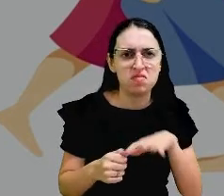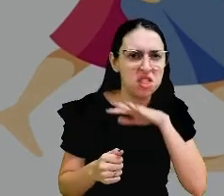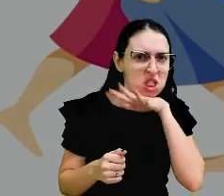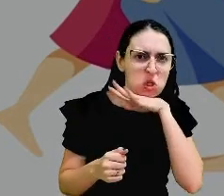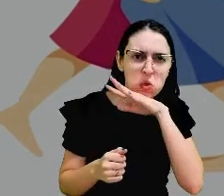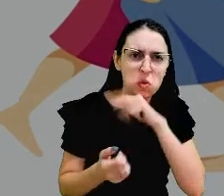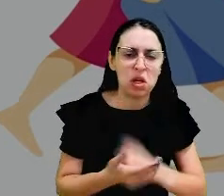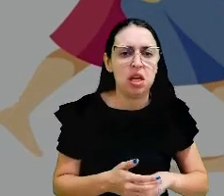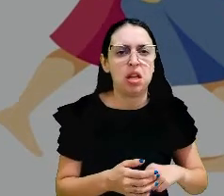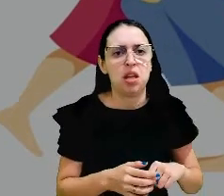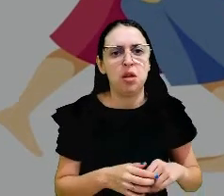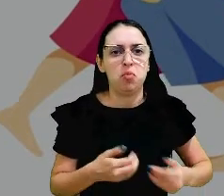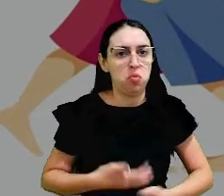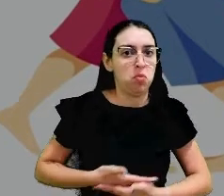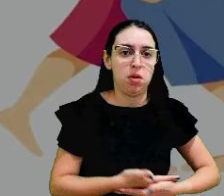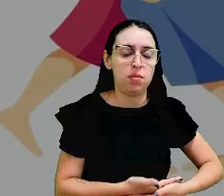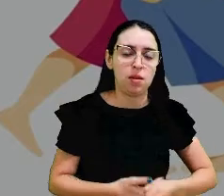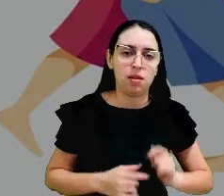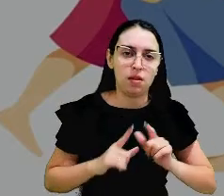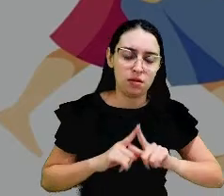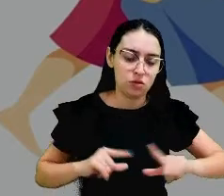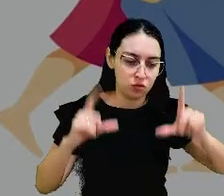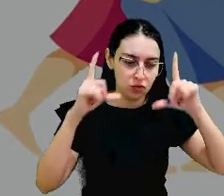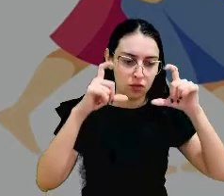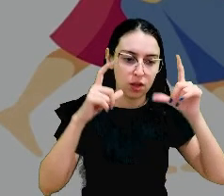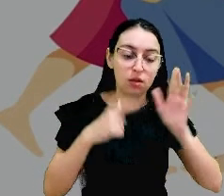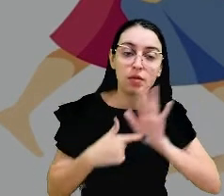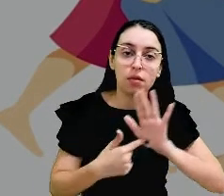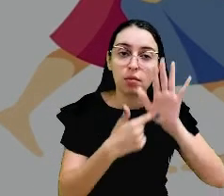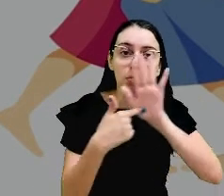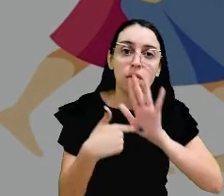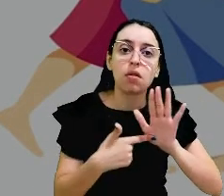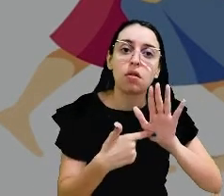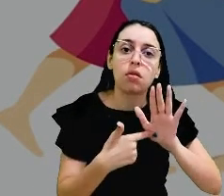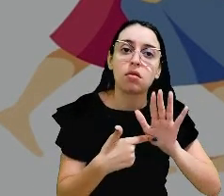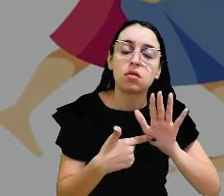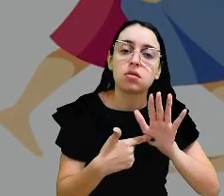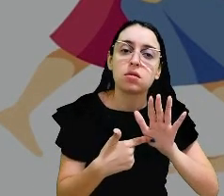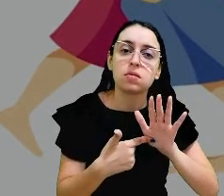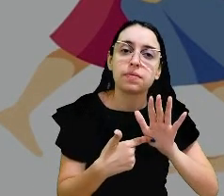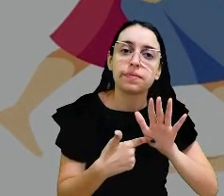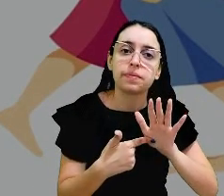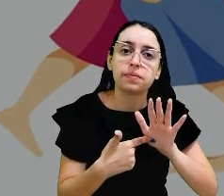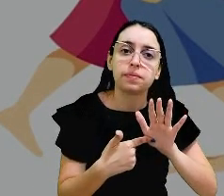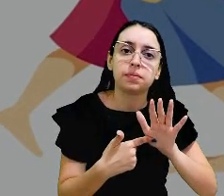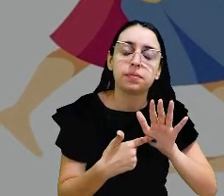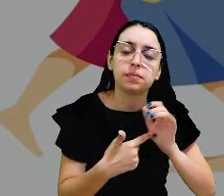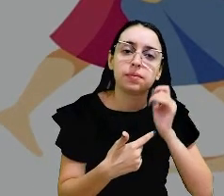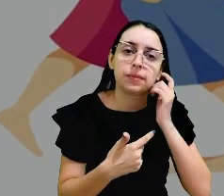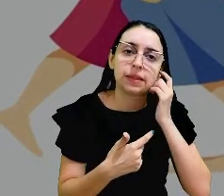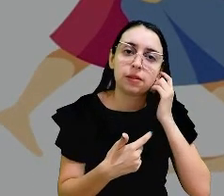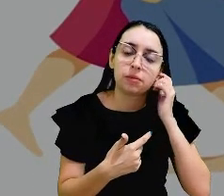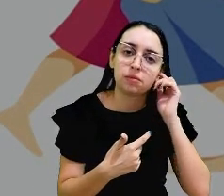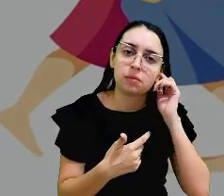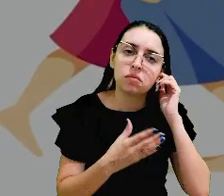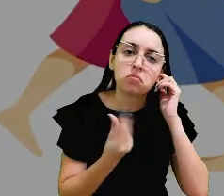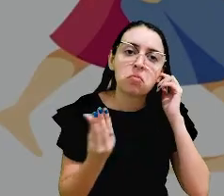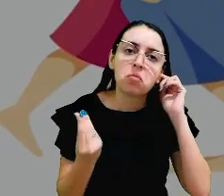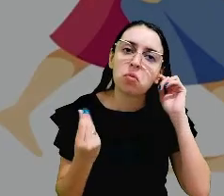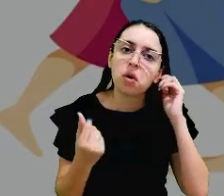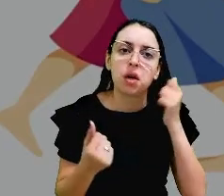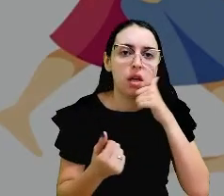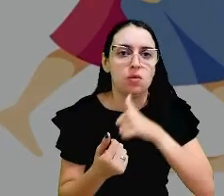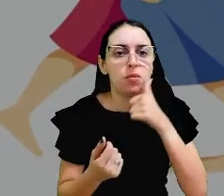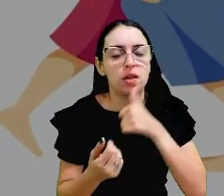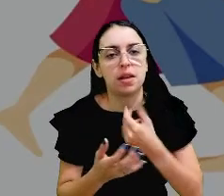nascer. Então, essas fotos, elas trazem a imagem de que muitas